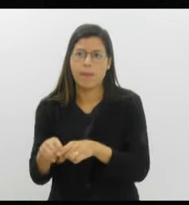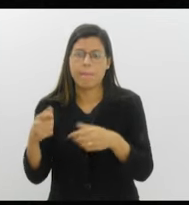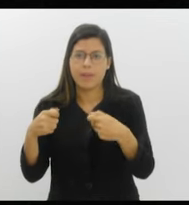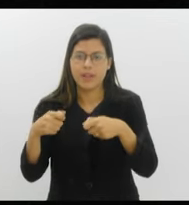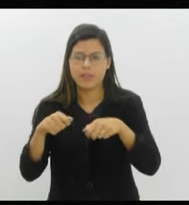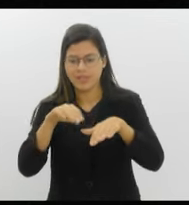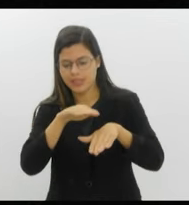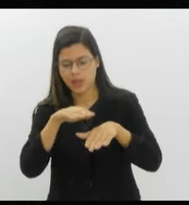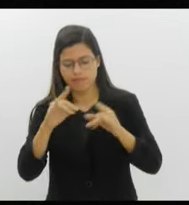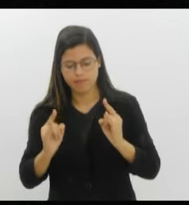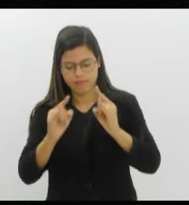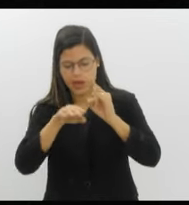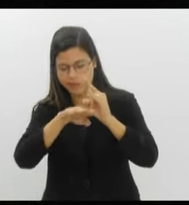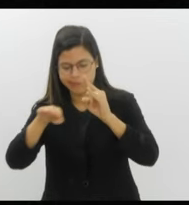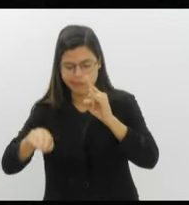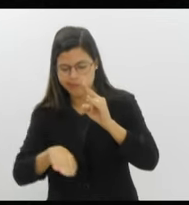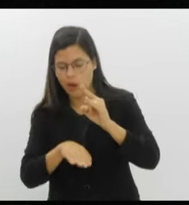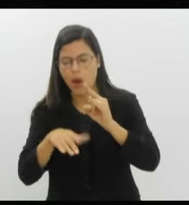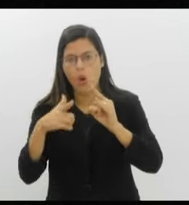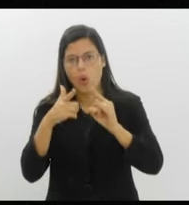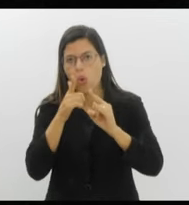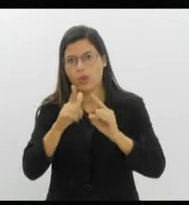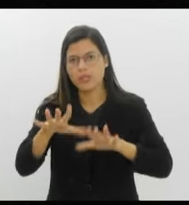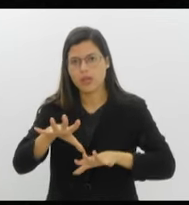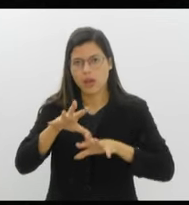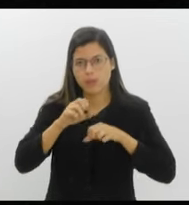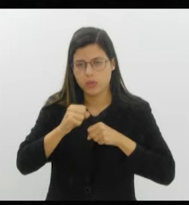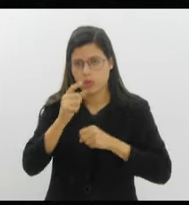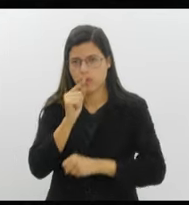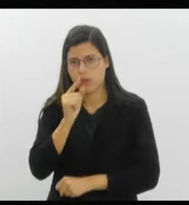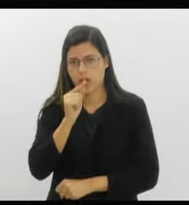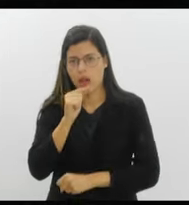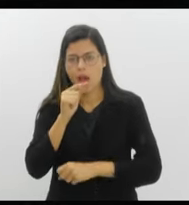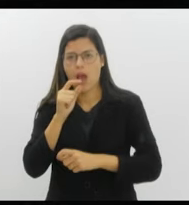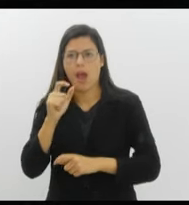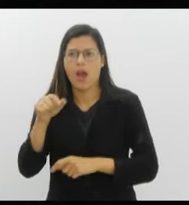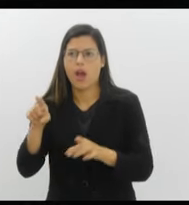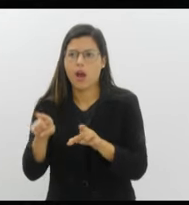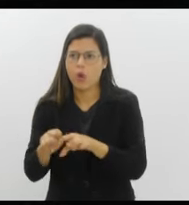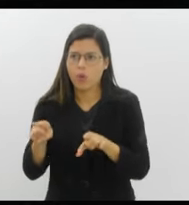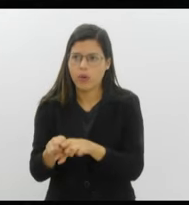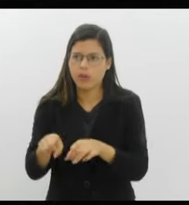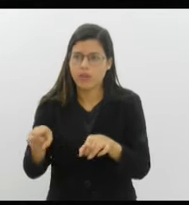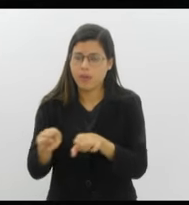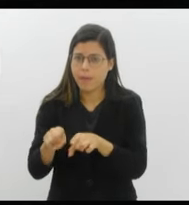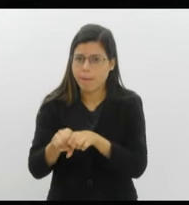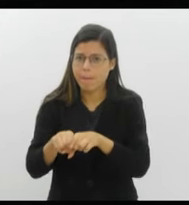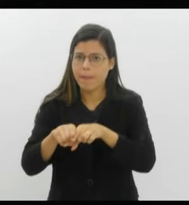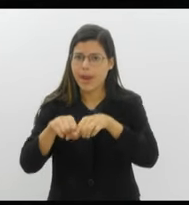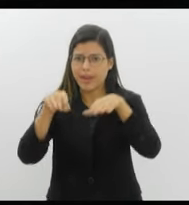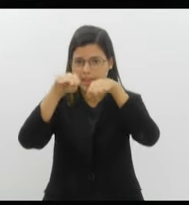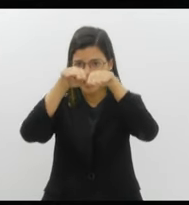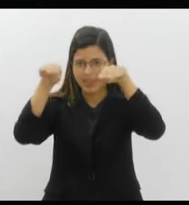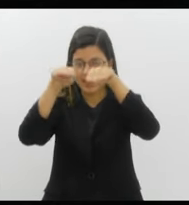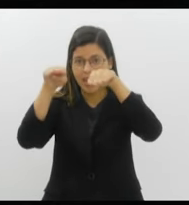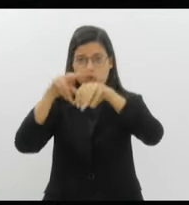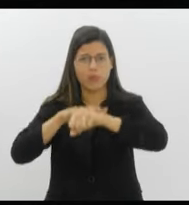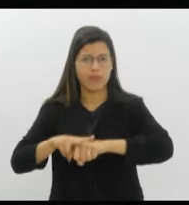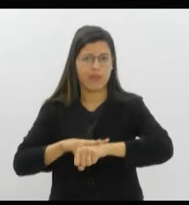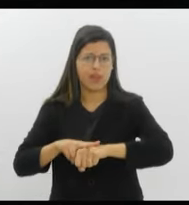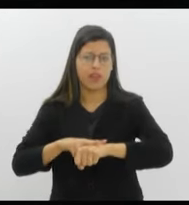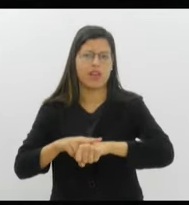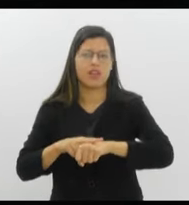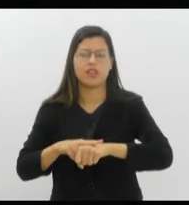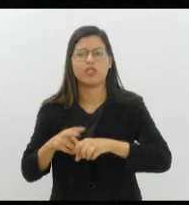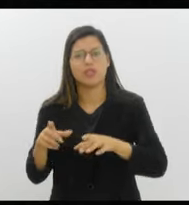porosas, que possam absorver água, ter jardins de chuva, tetos verdes, valas de drenagem, entender que essa